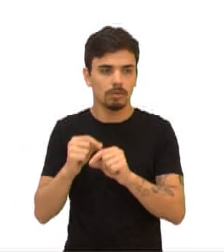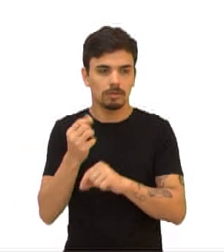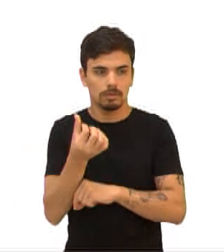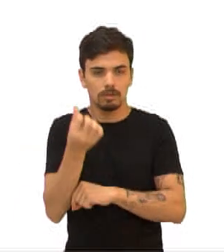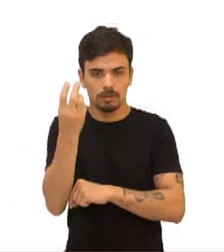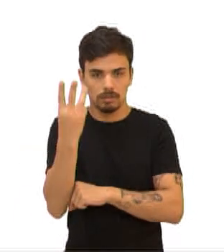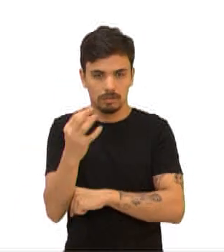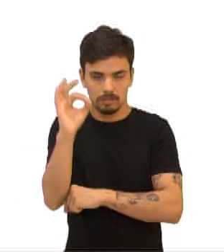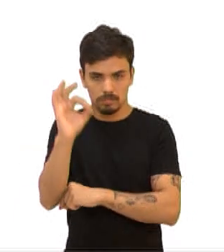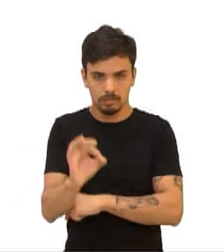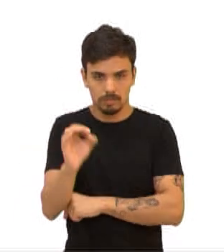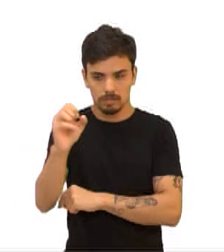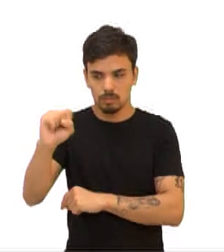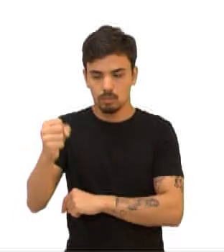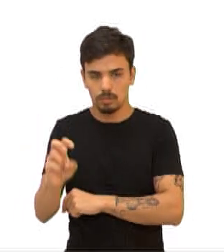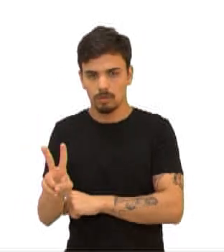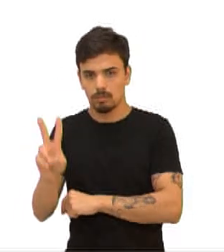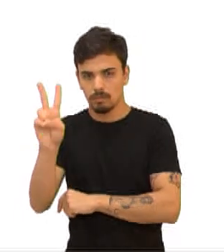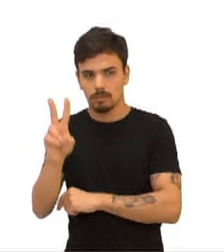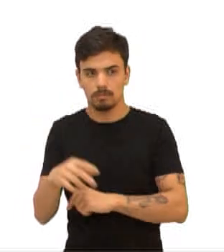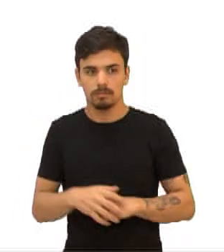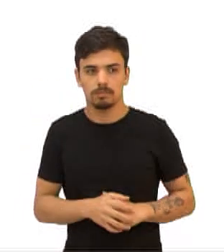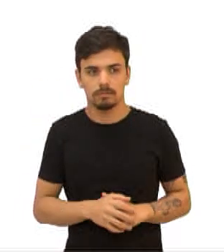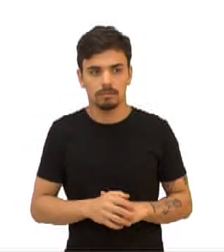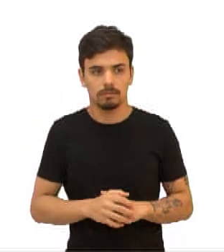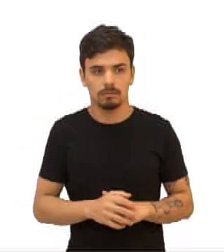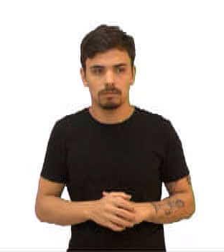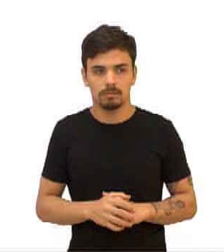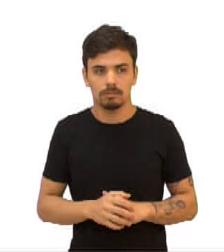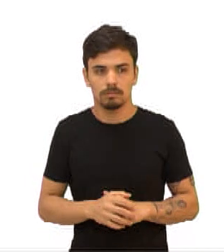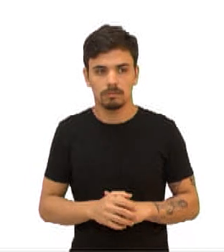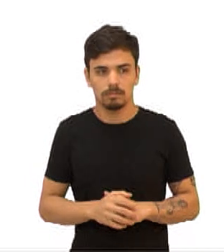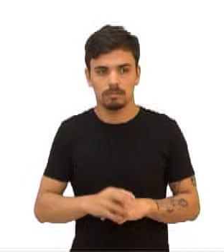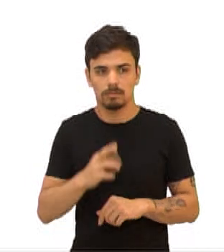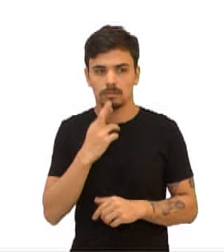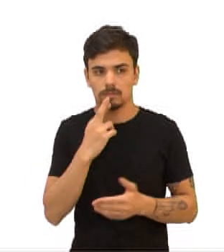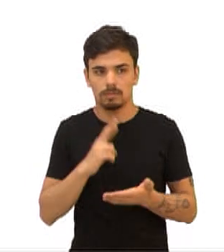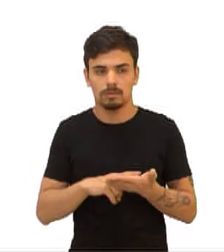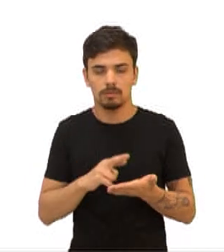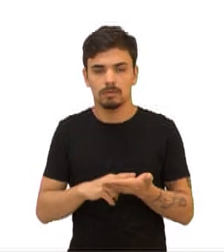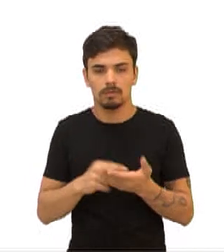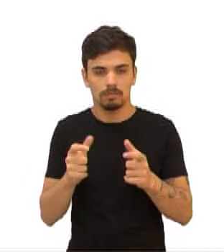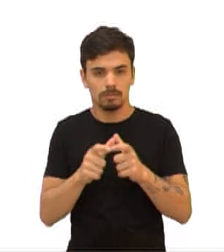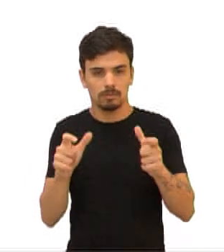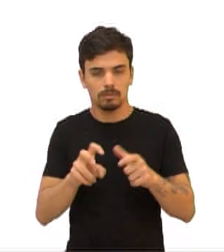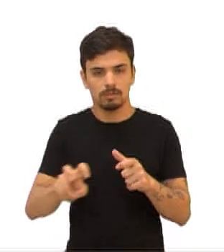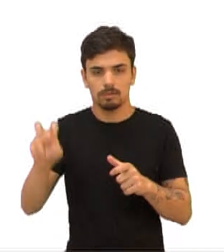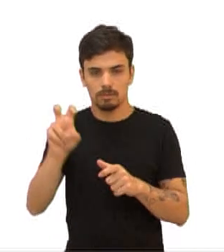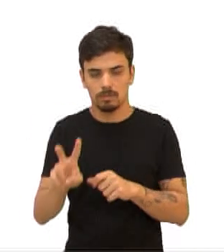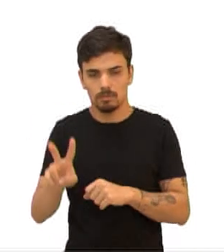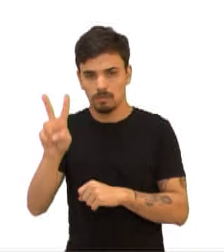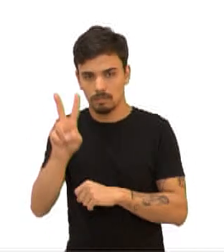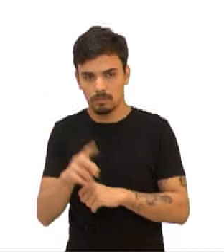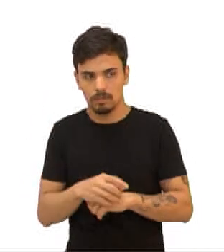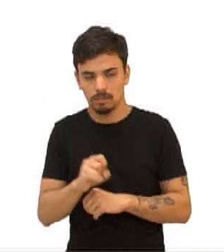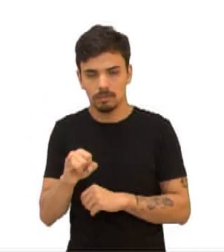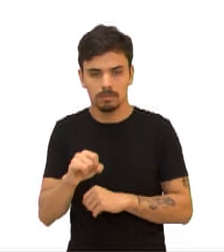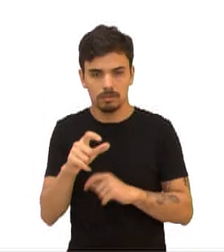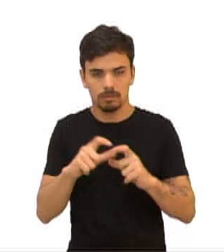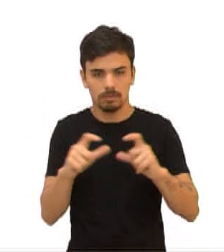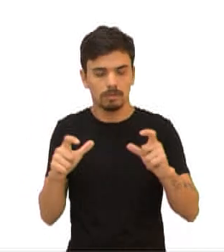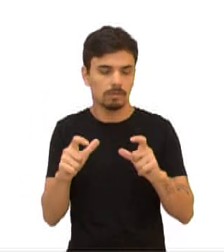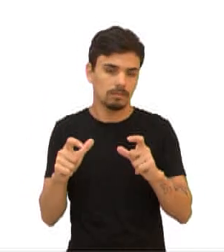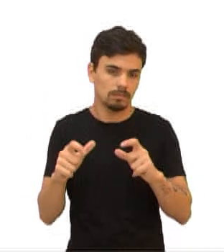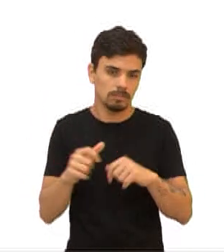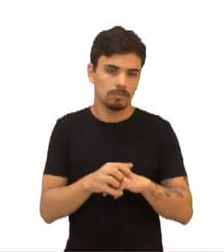do valor de 8 volts. Tá? O que resulta um pouco mais de 5 volts. Então, você tem uma fontezinha lá de